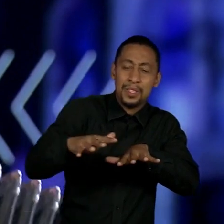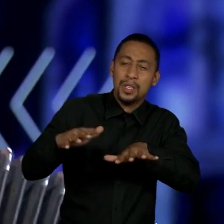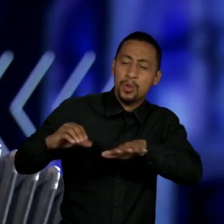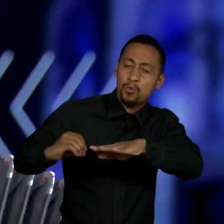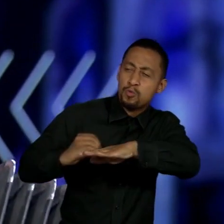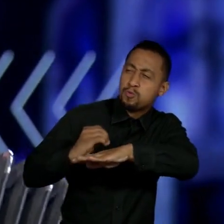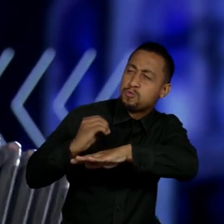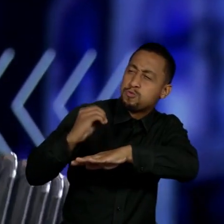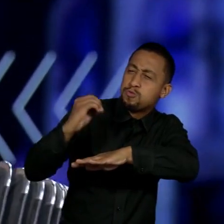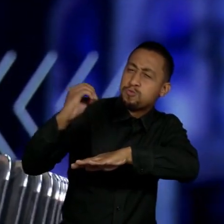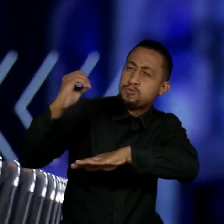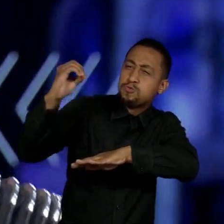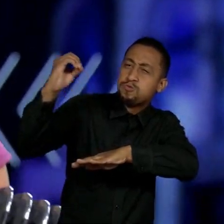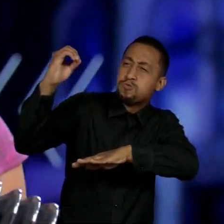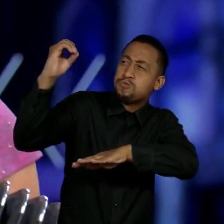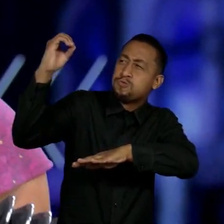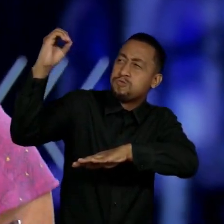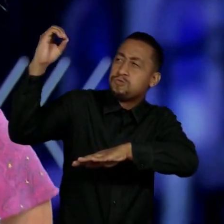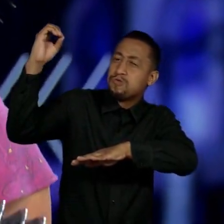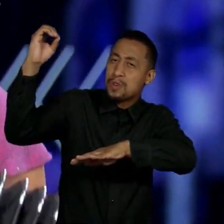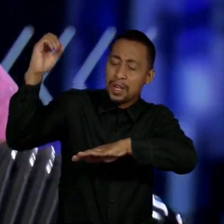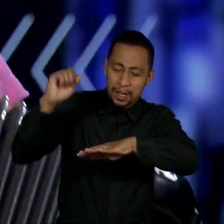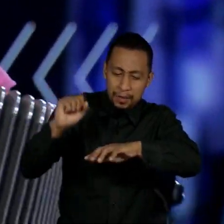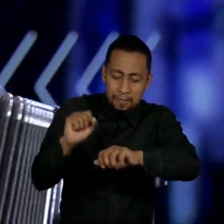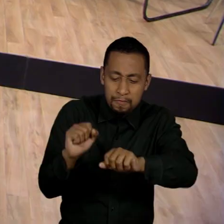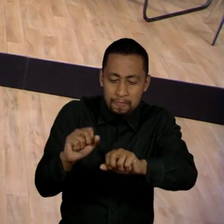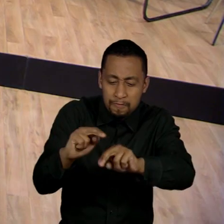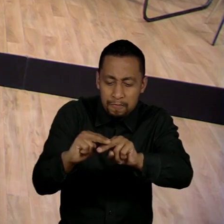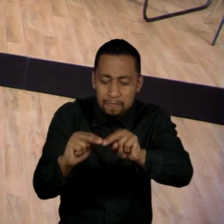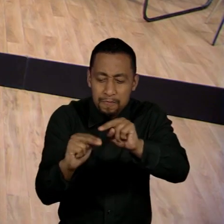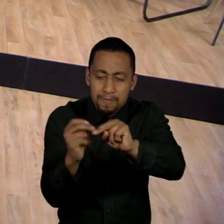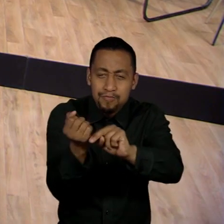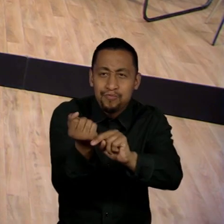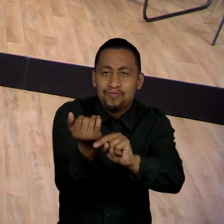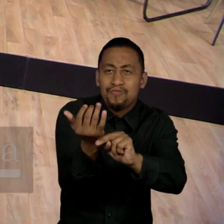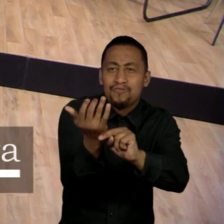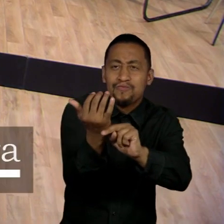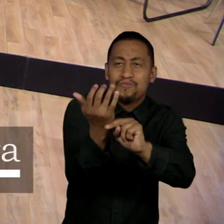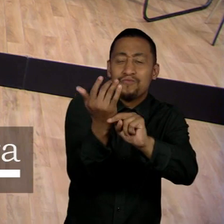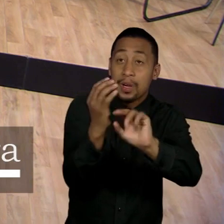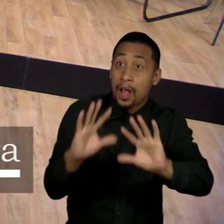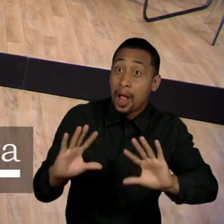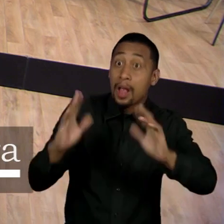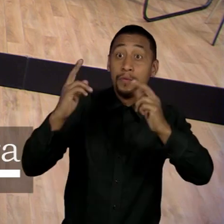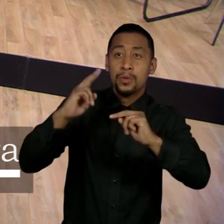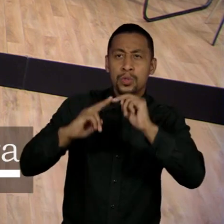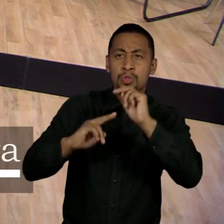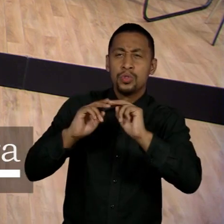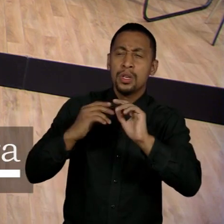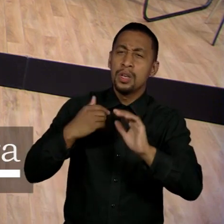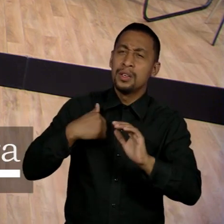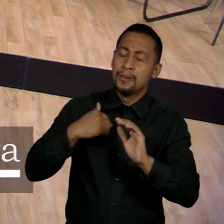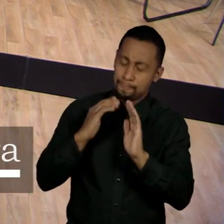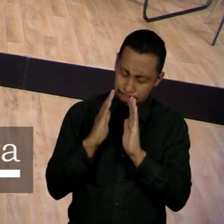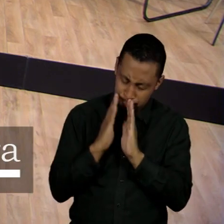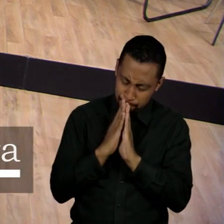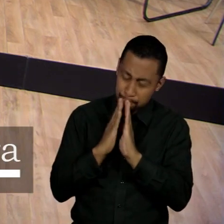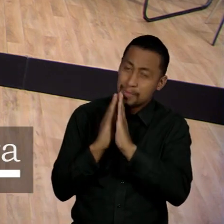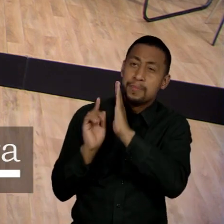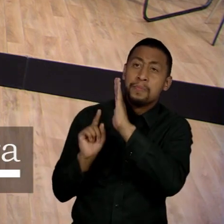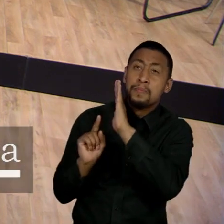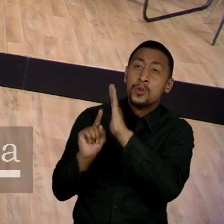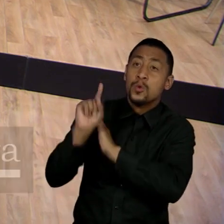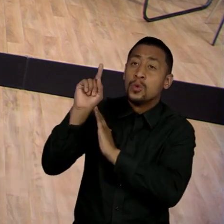Qual fogueira de São João? Eu perguntei a Deus do